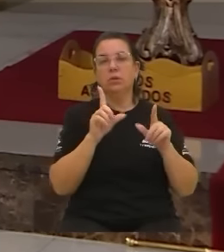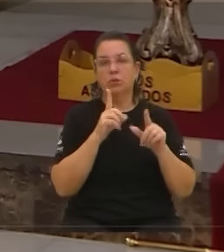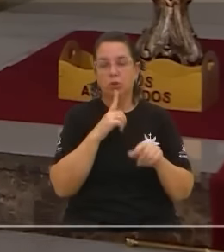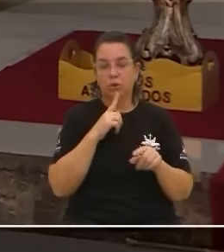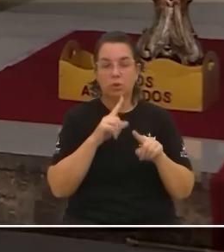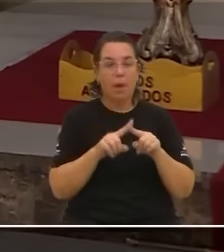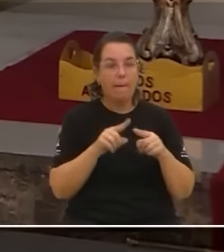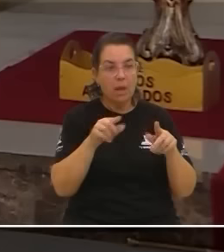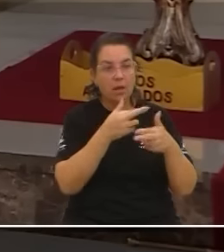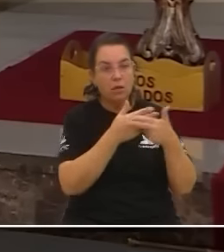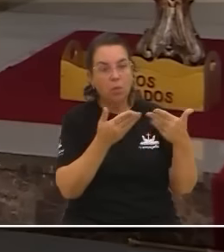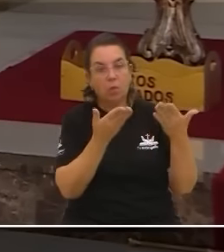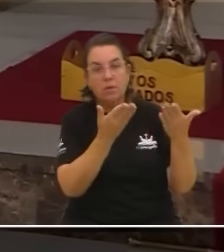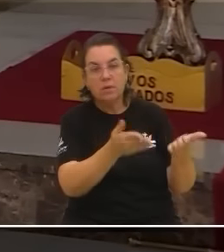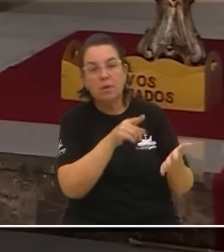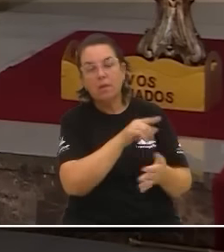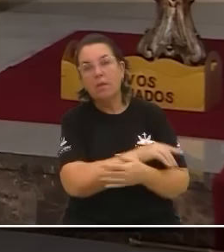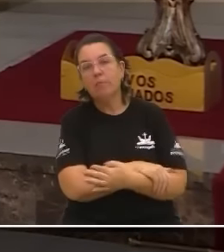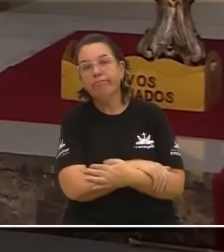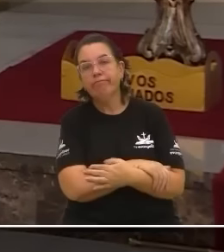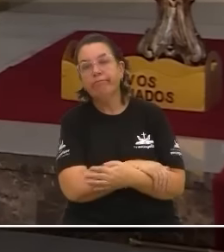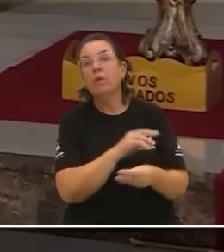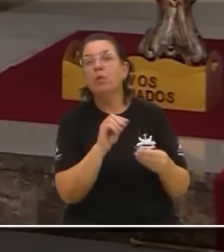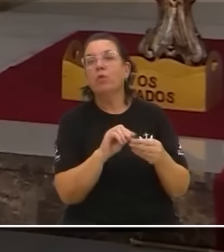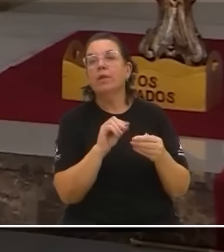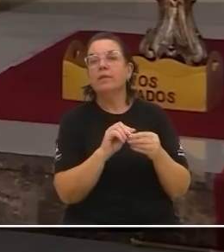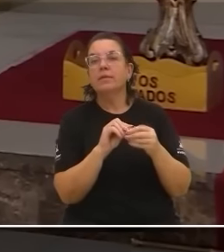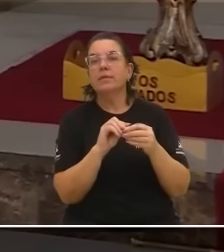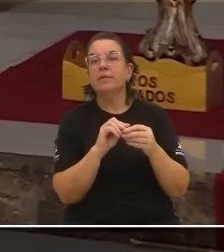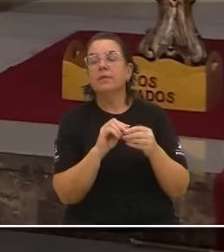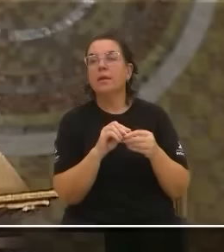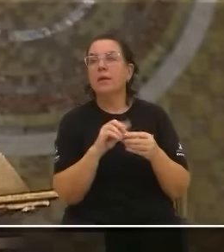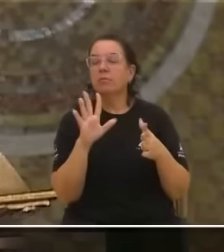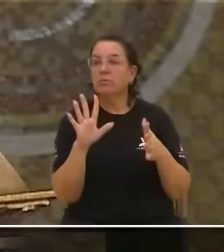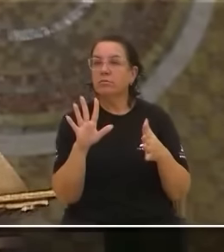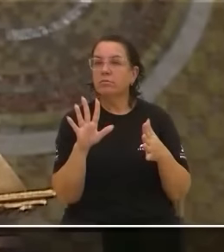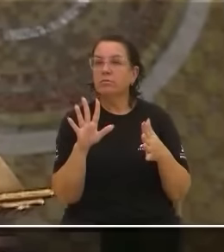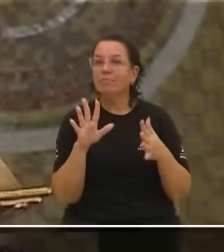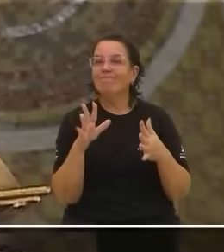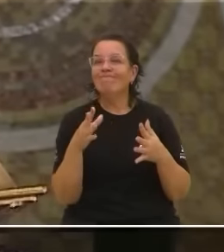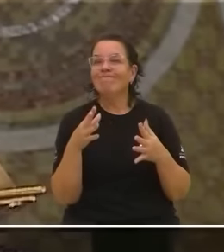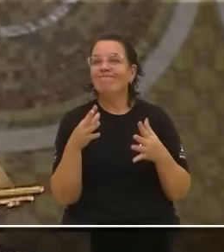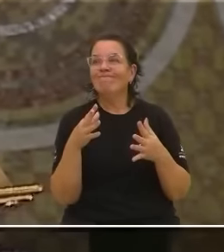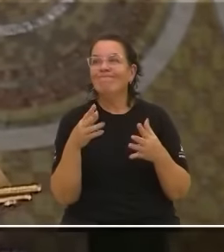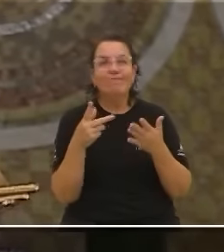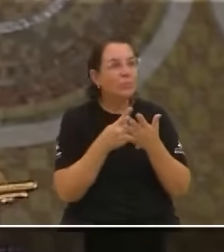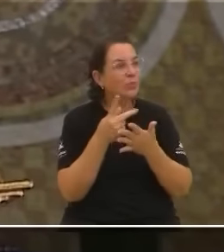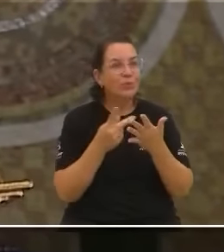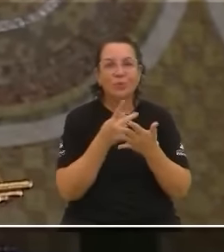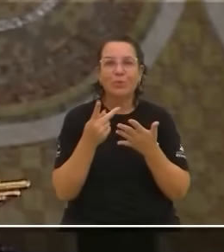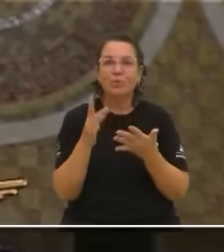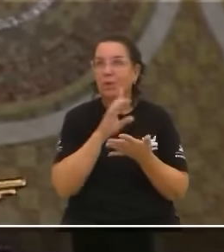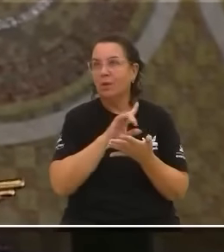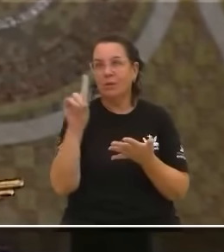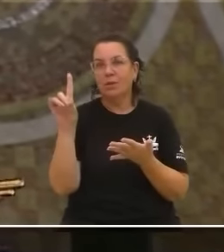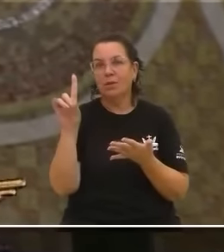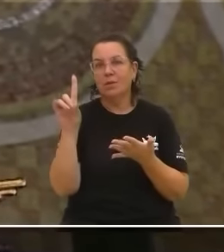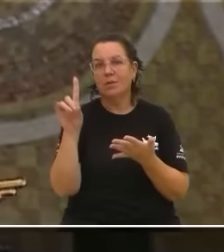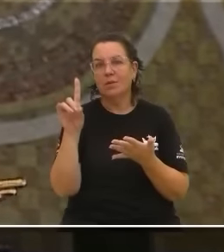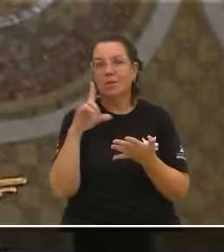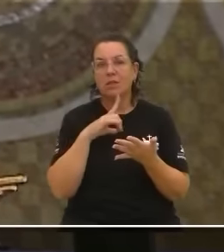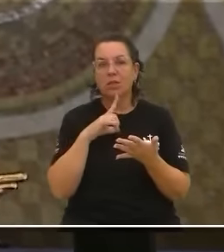coisa o fazia estar com fome de Deus. Tinha